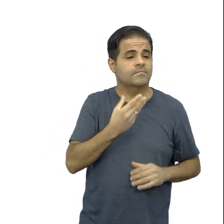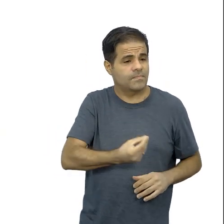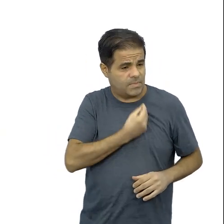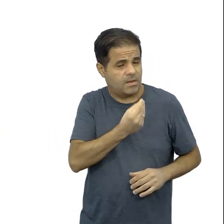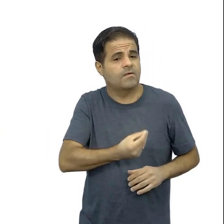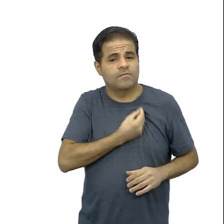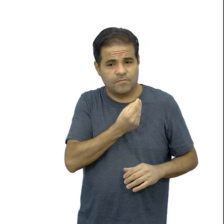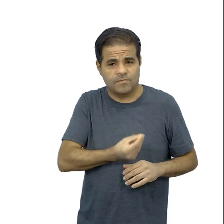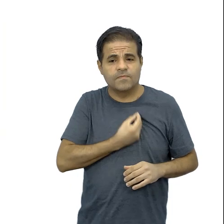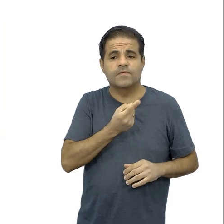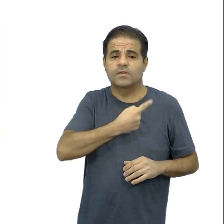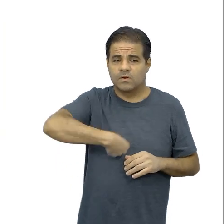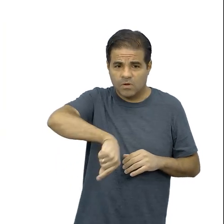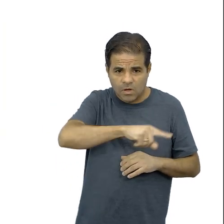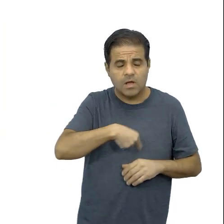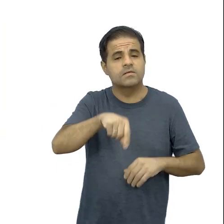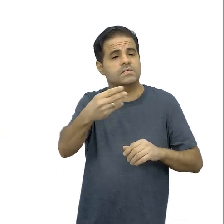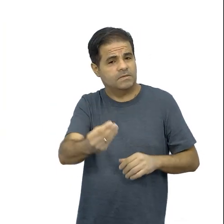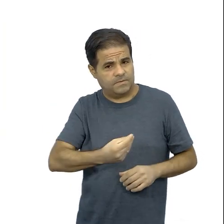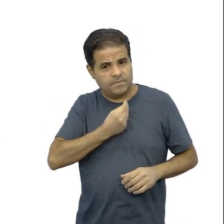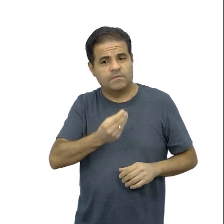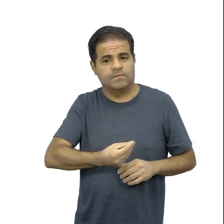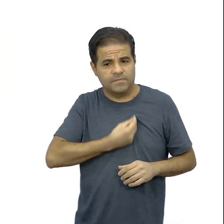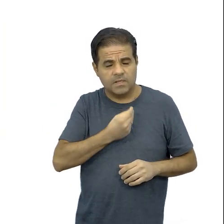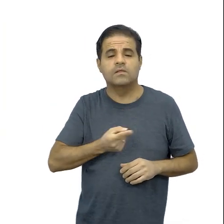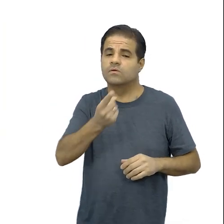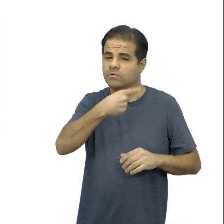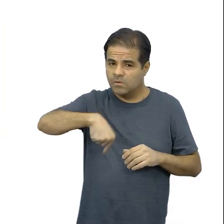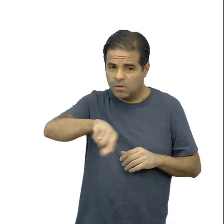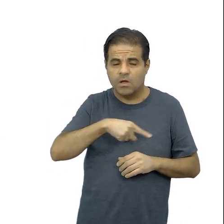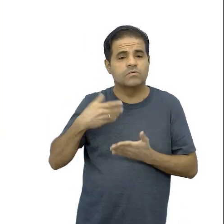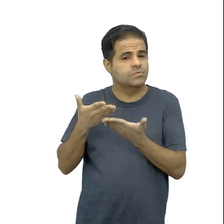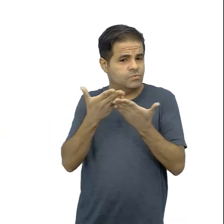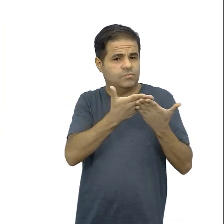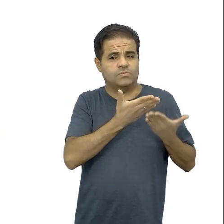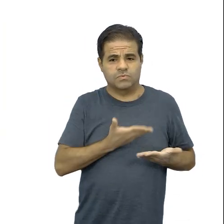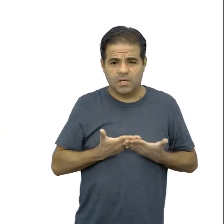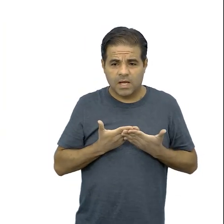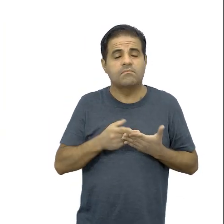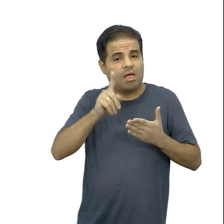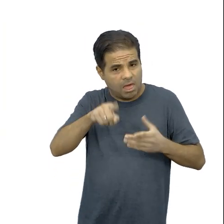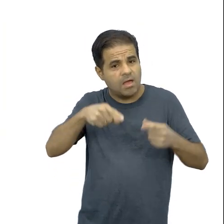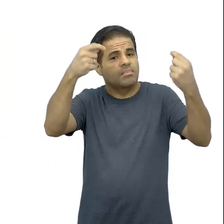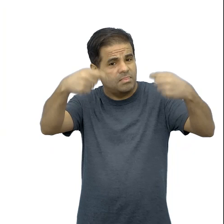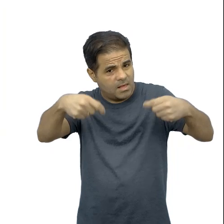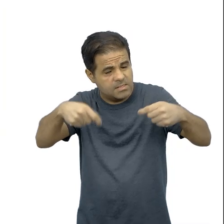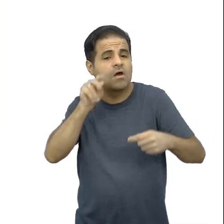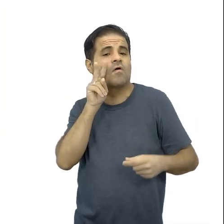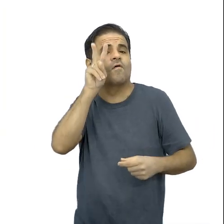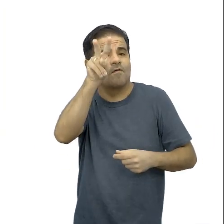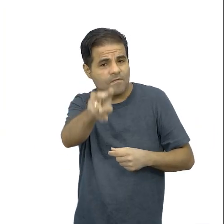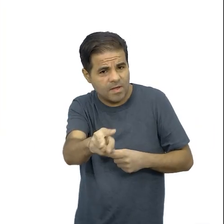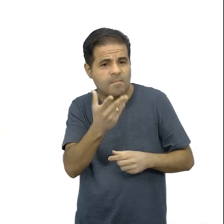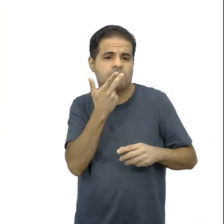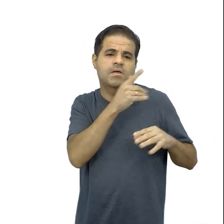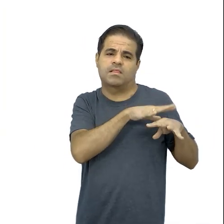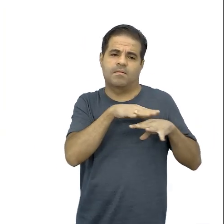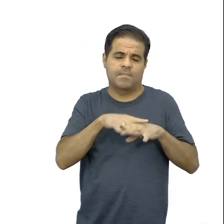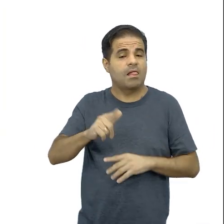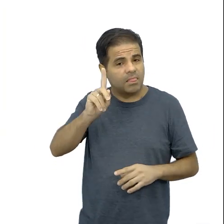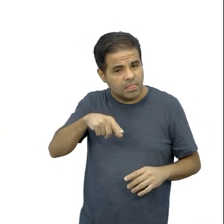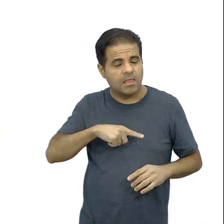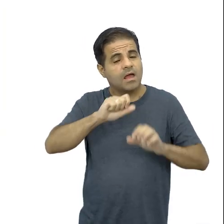vida nossa e, sobretudo, dos nossos estudantes. Então, é necessário olhar para a matemática e